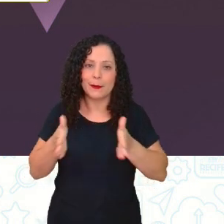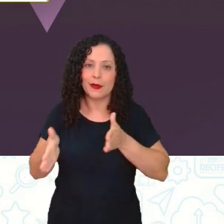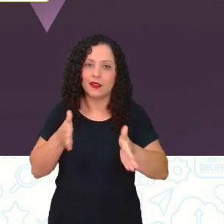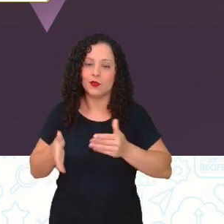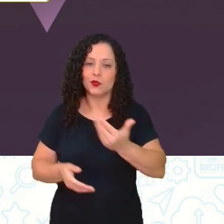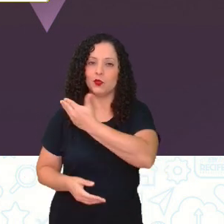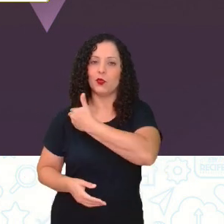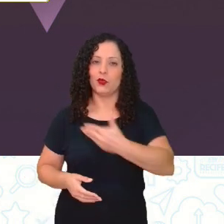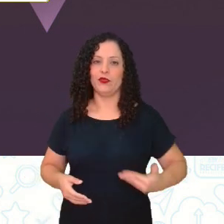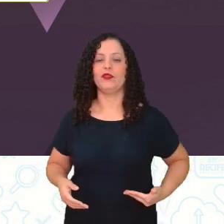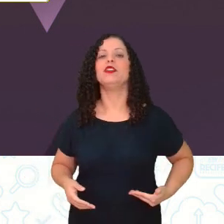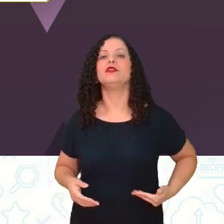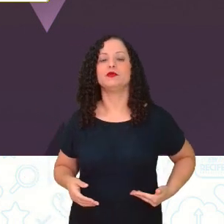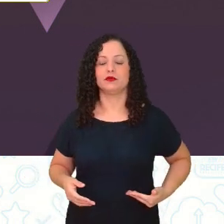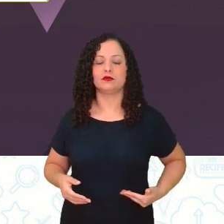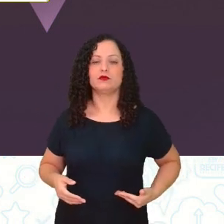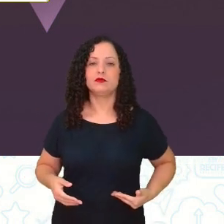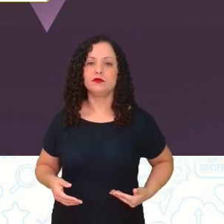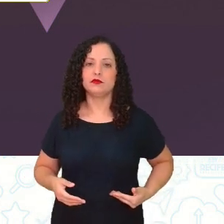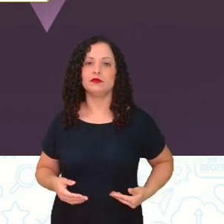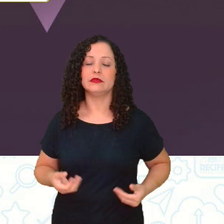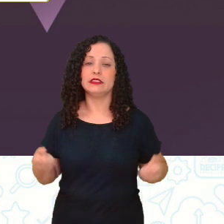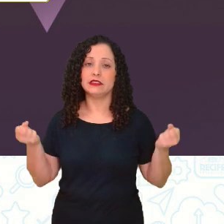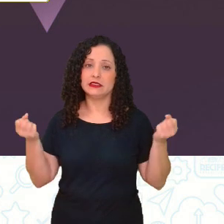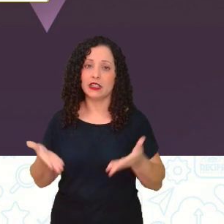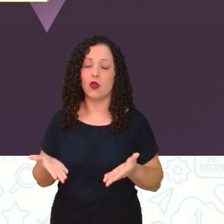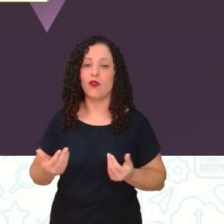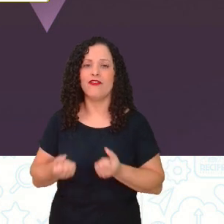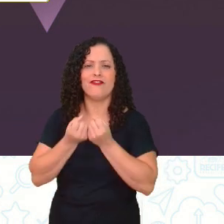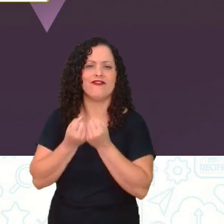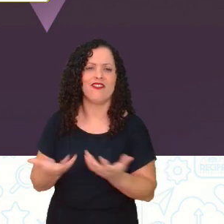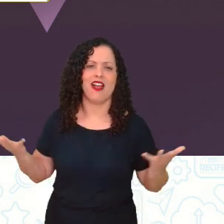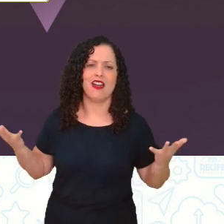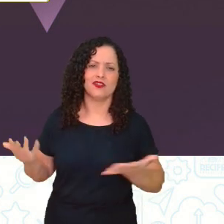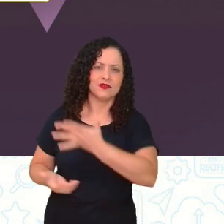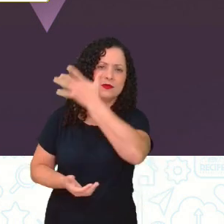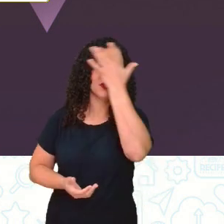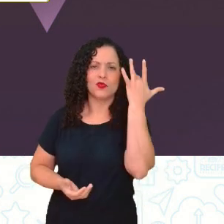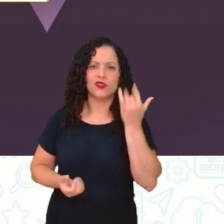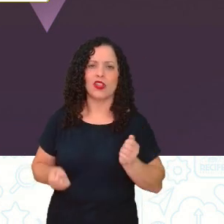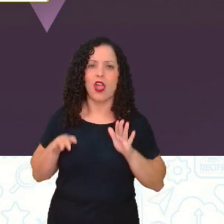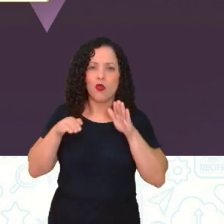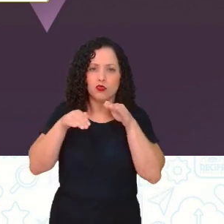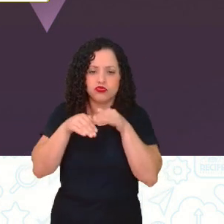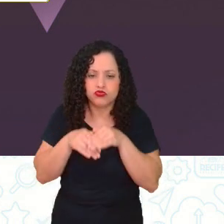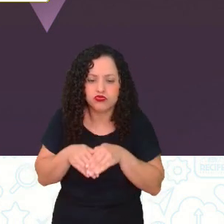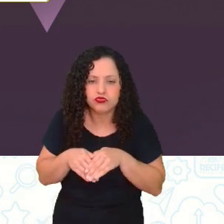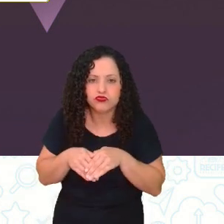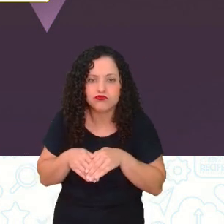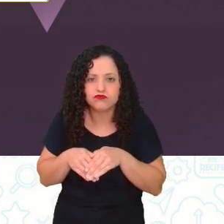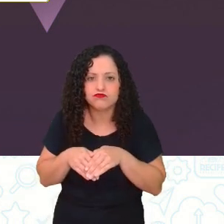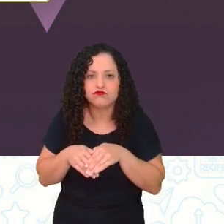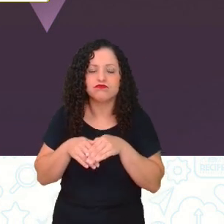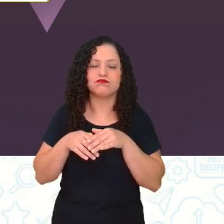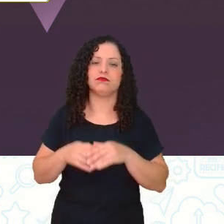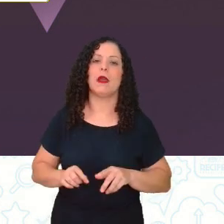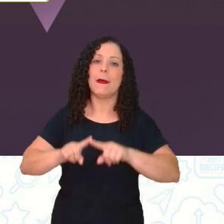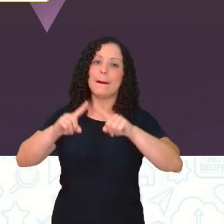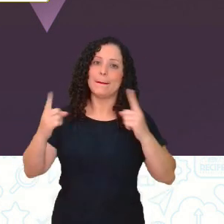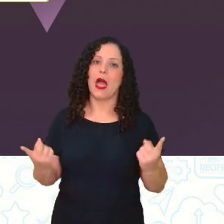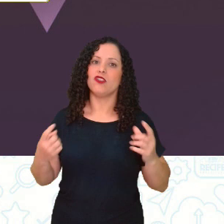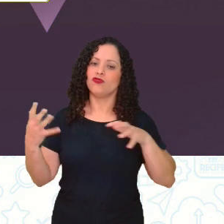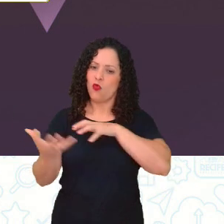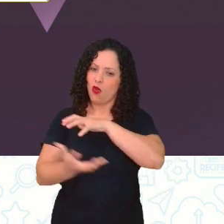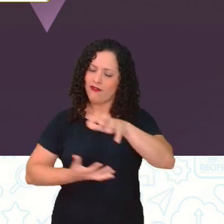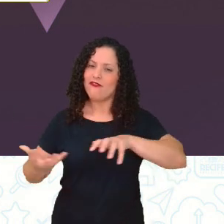governo, concedida pelo governo, então muitos deles resolveram se render. Mas foi uma